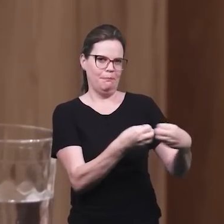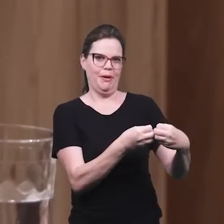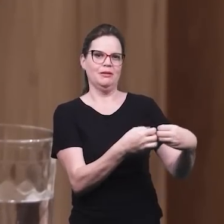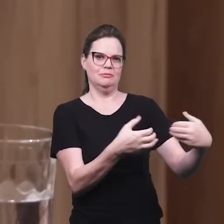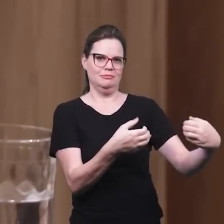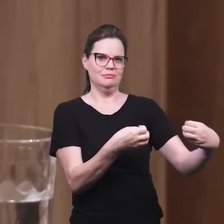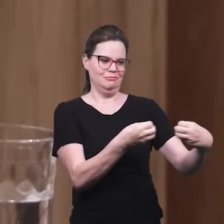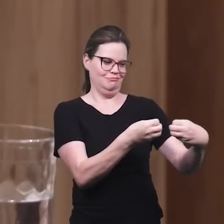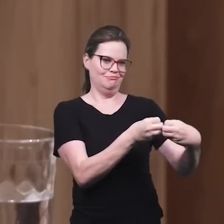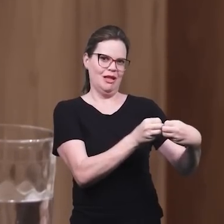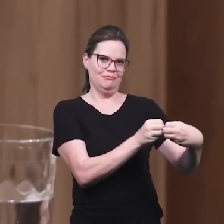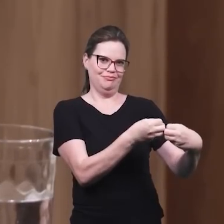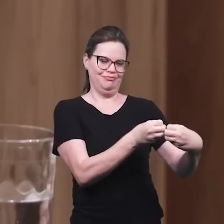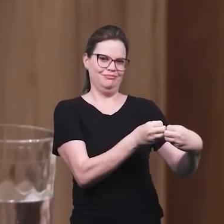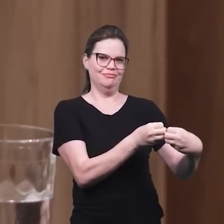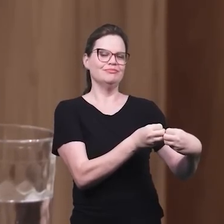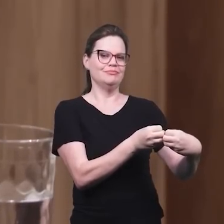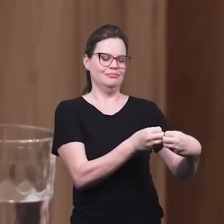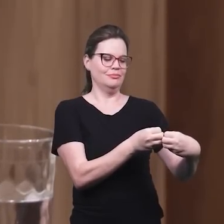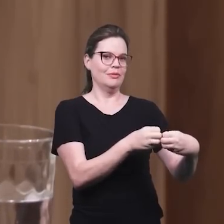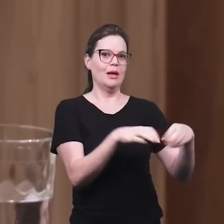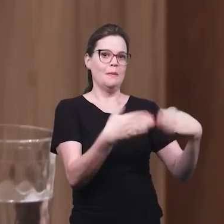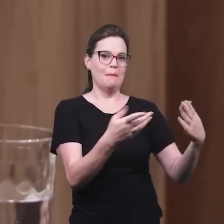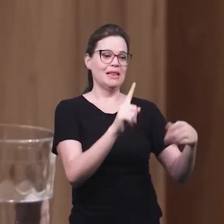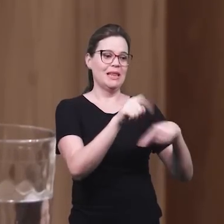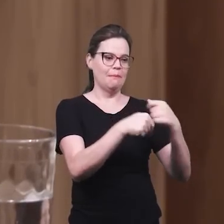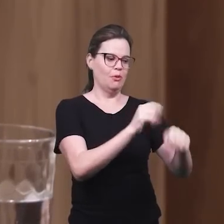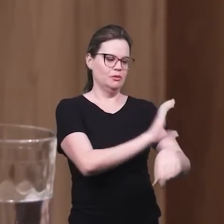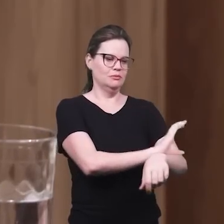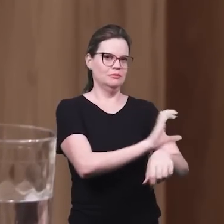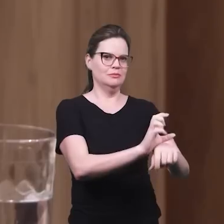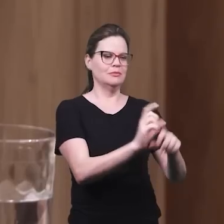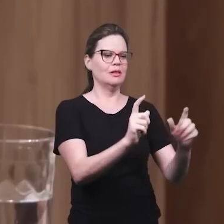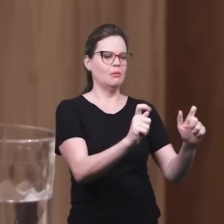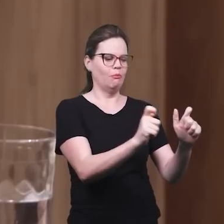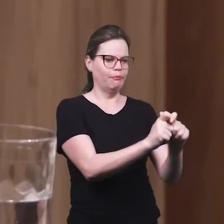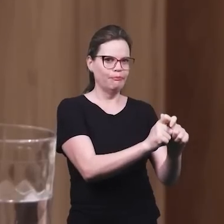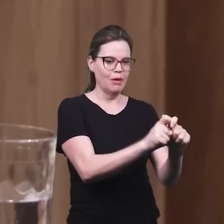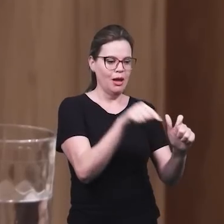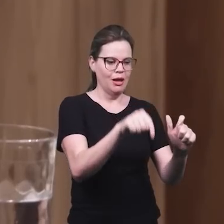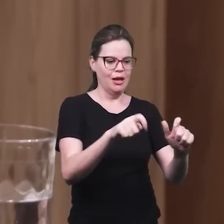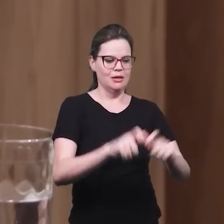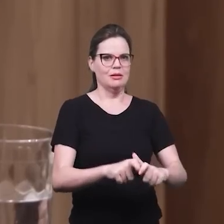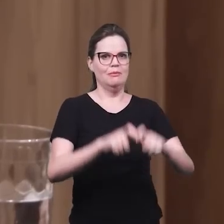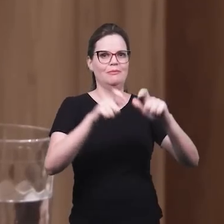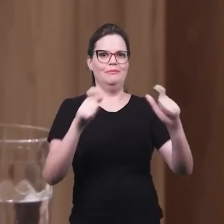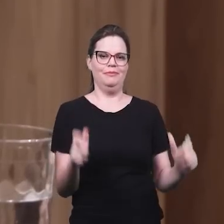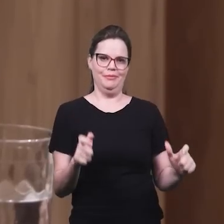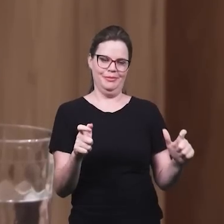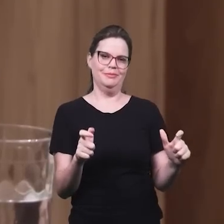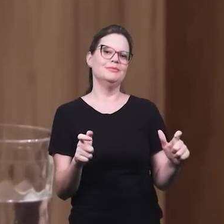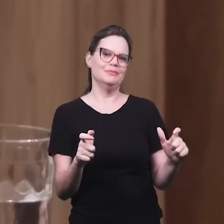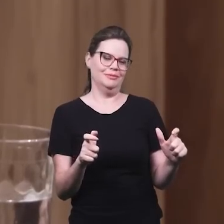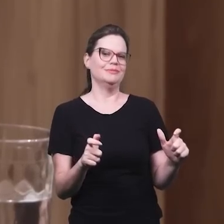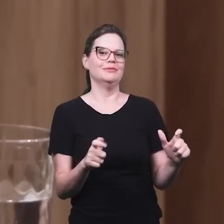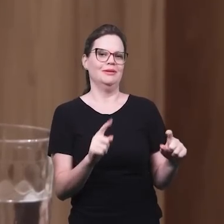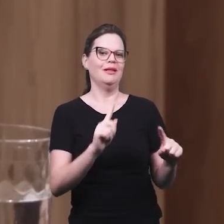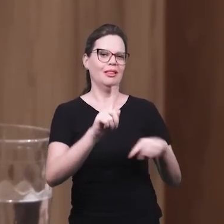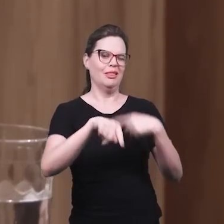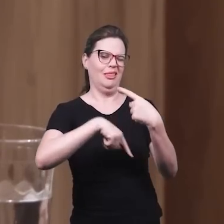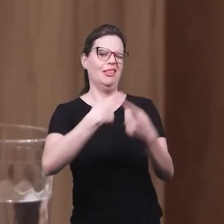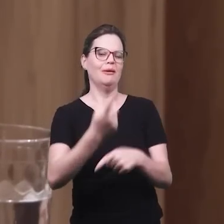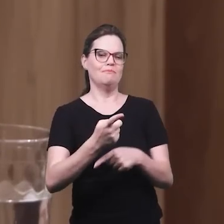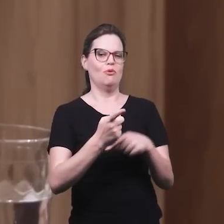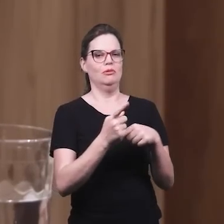Galileia se tornou um pequeno vilarejo e Nazaré transformou-se na maior e mais importante cidade